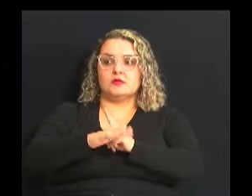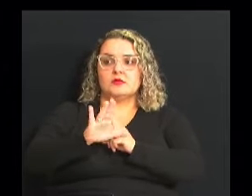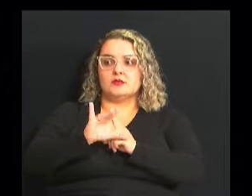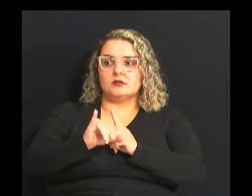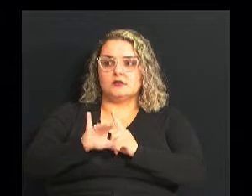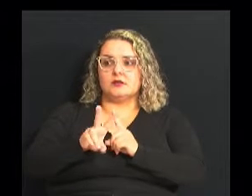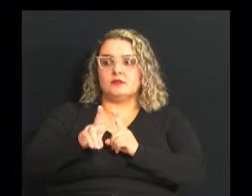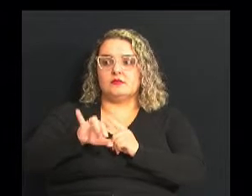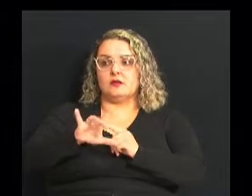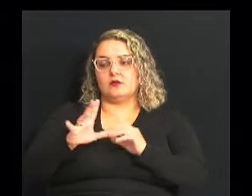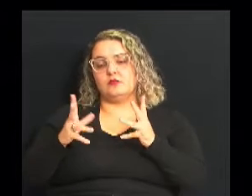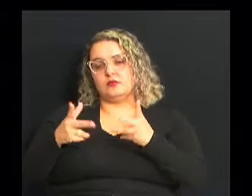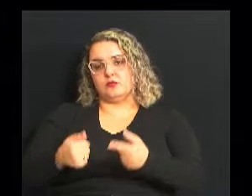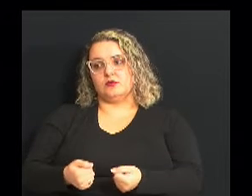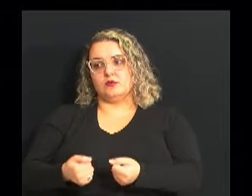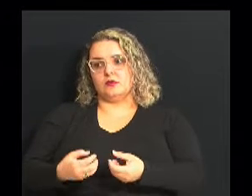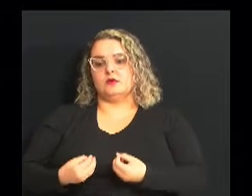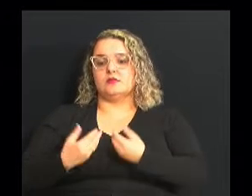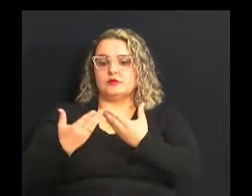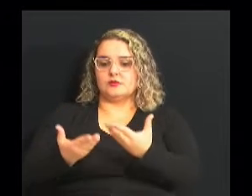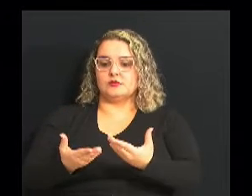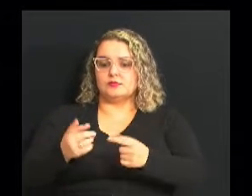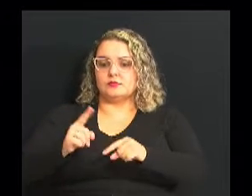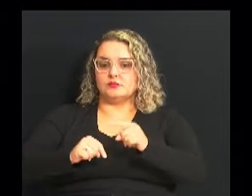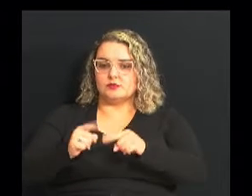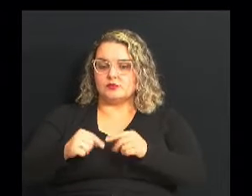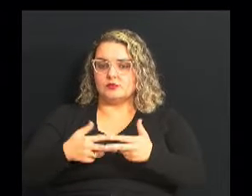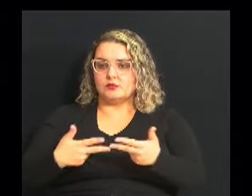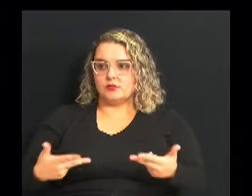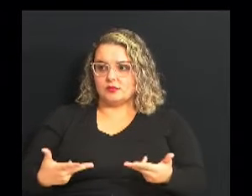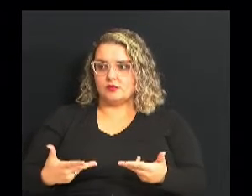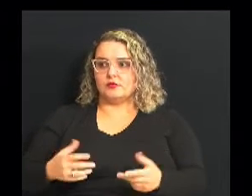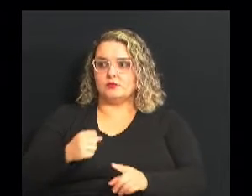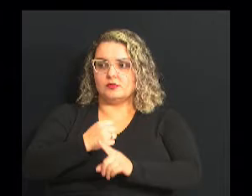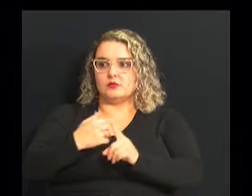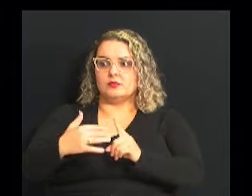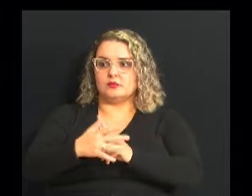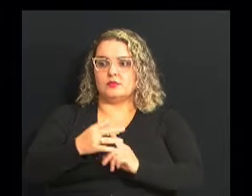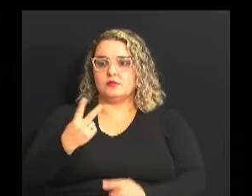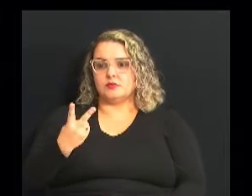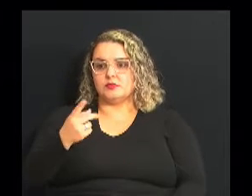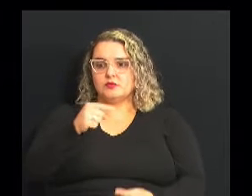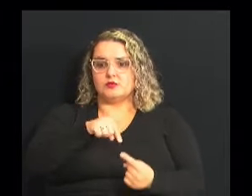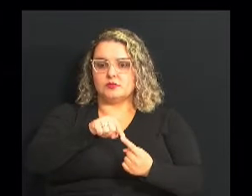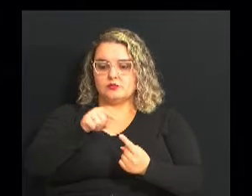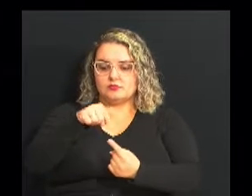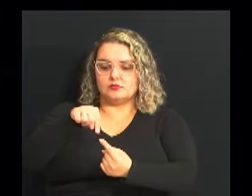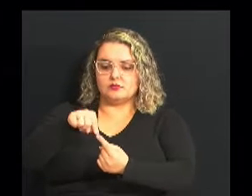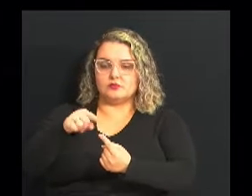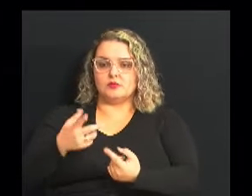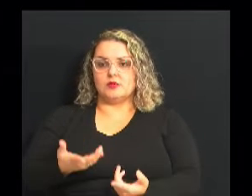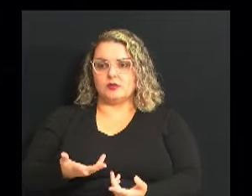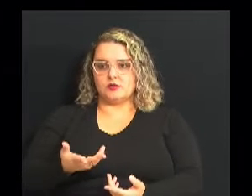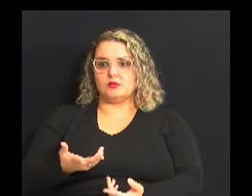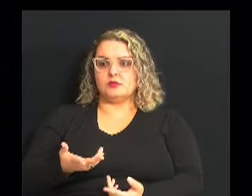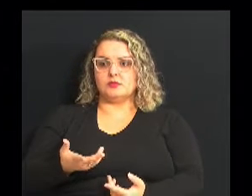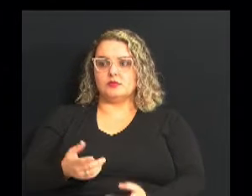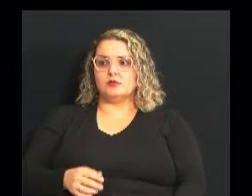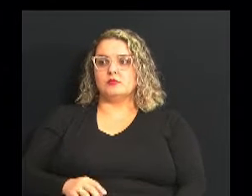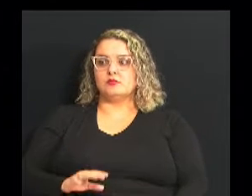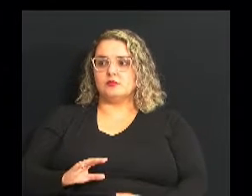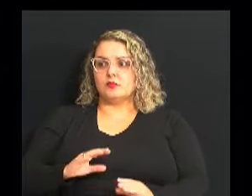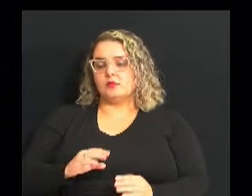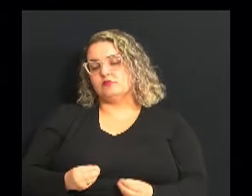gente entrega o produto para a sociedade, né? Então temos dois objetivos: entregar produtos alinhados às expectativas